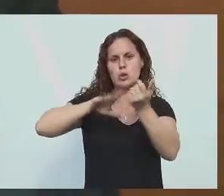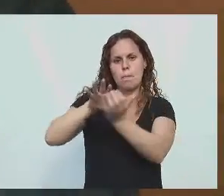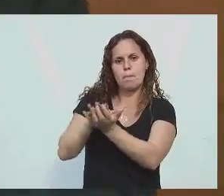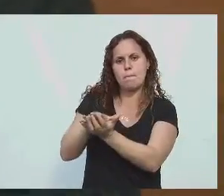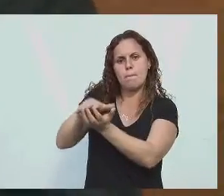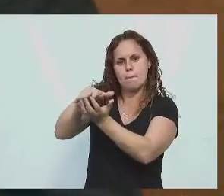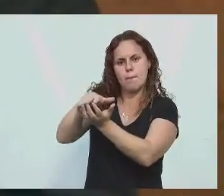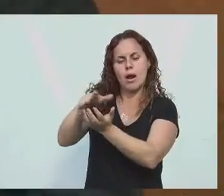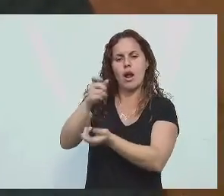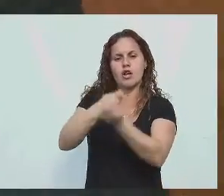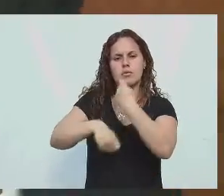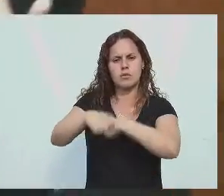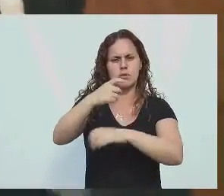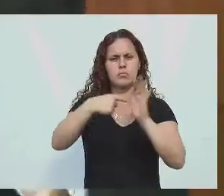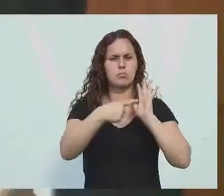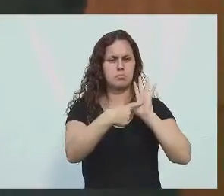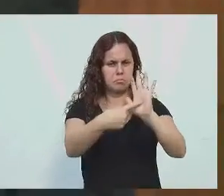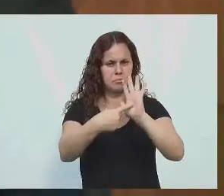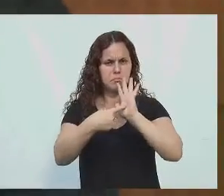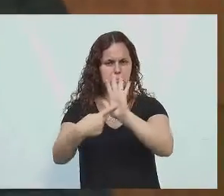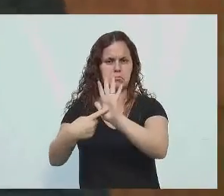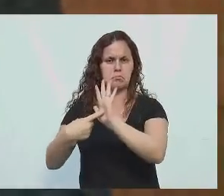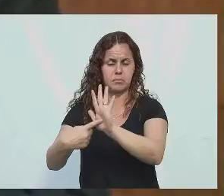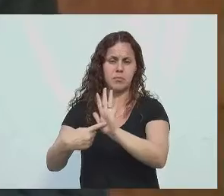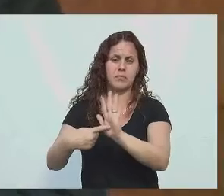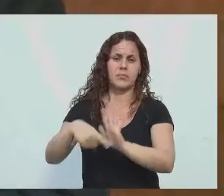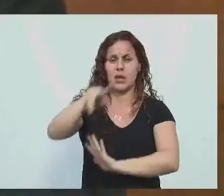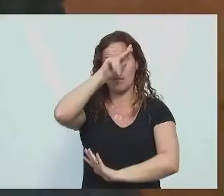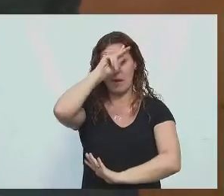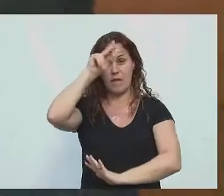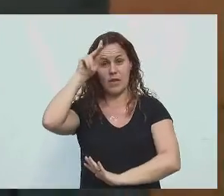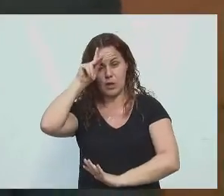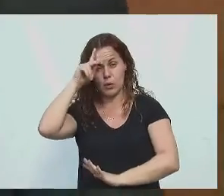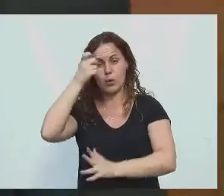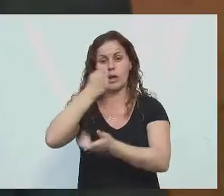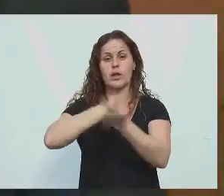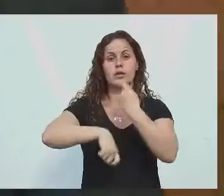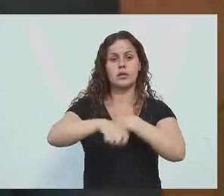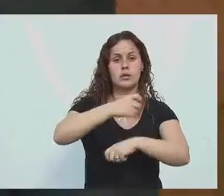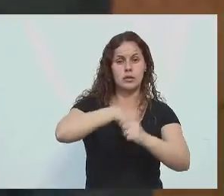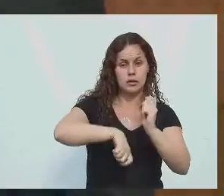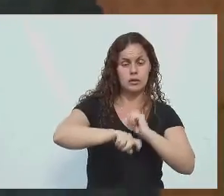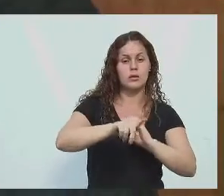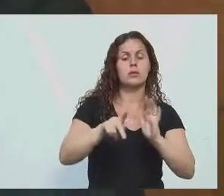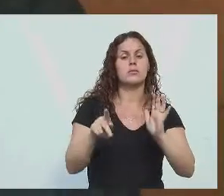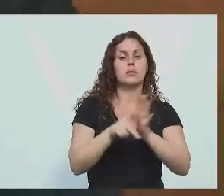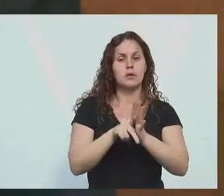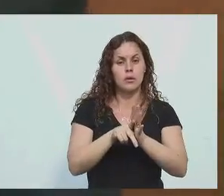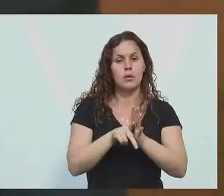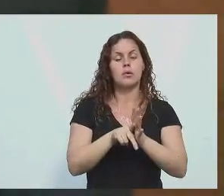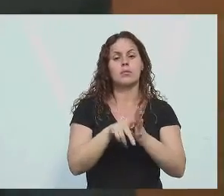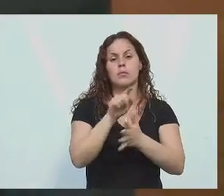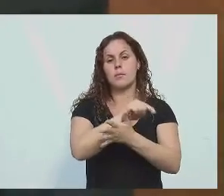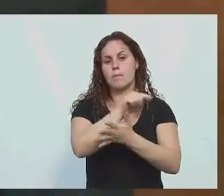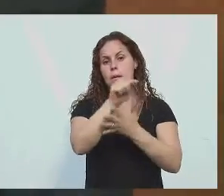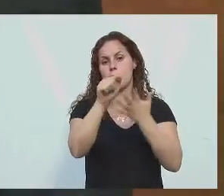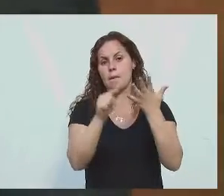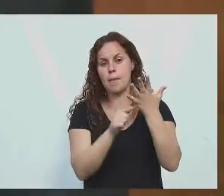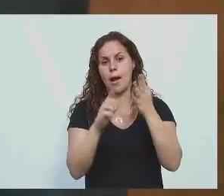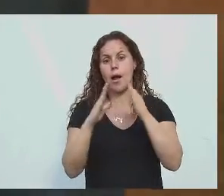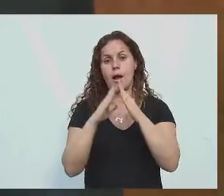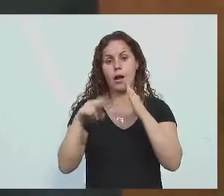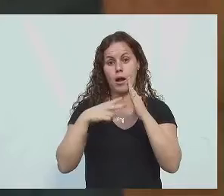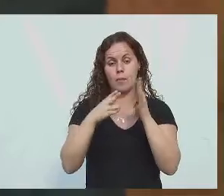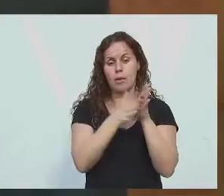pela administração direta, ou seja, prefeitura e administração indireta, autarquias e Câmara, que até